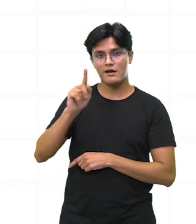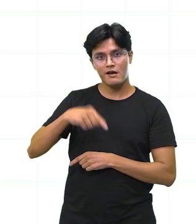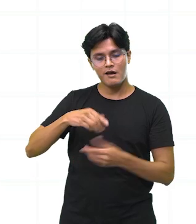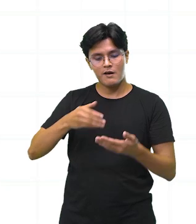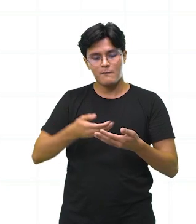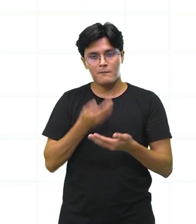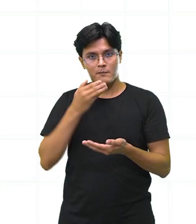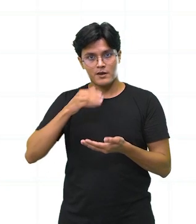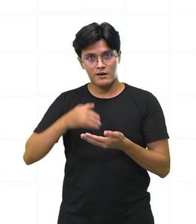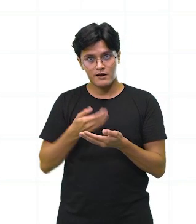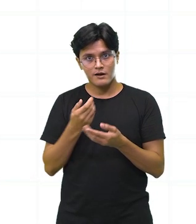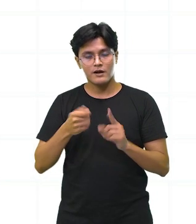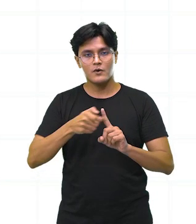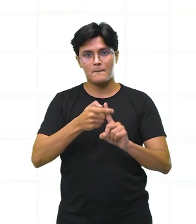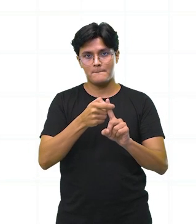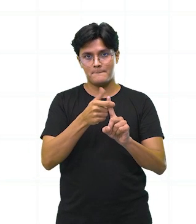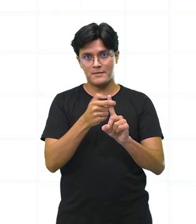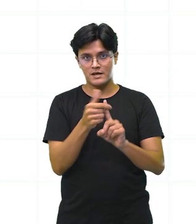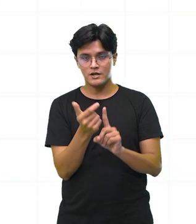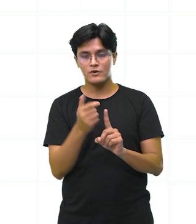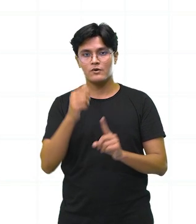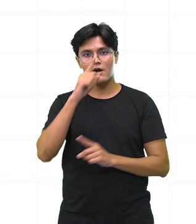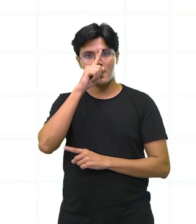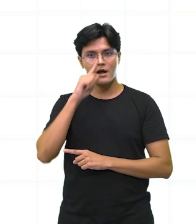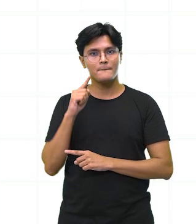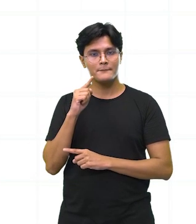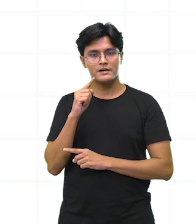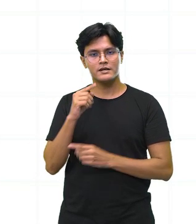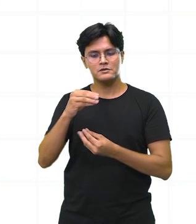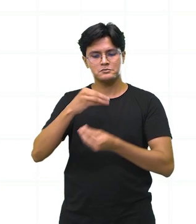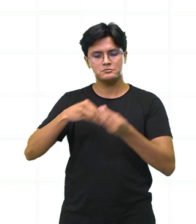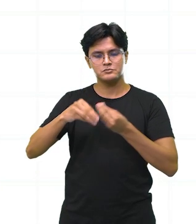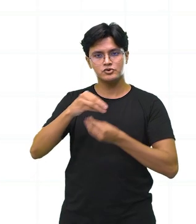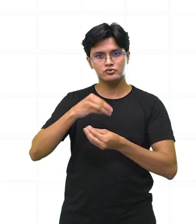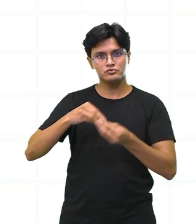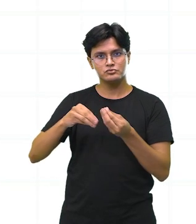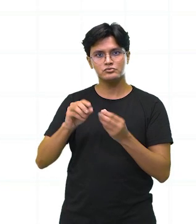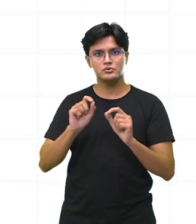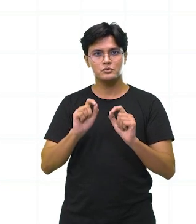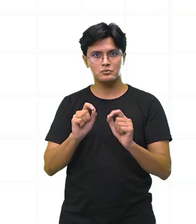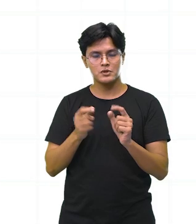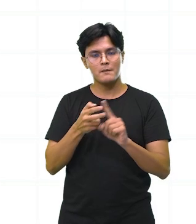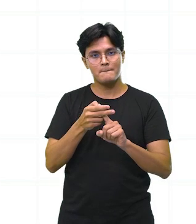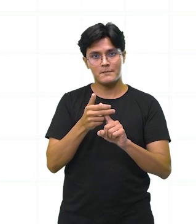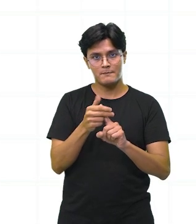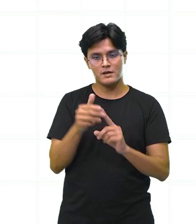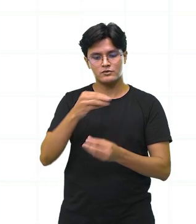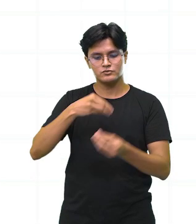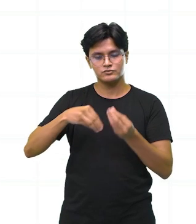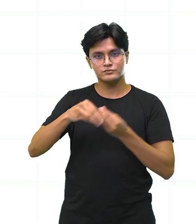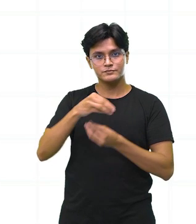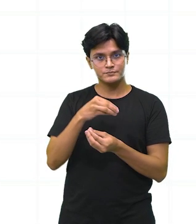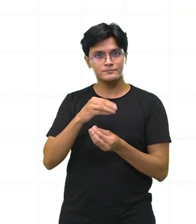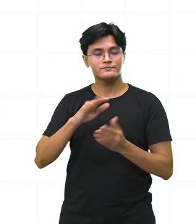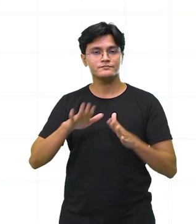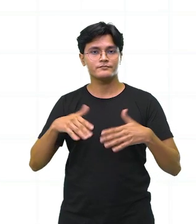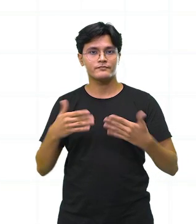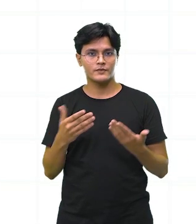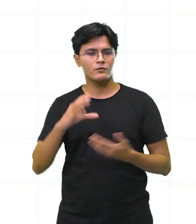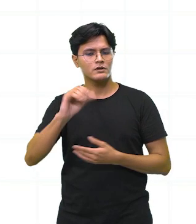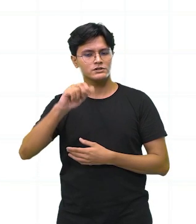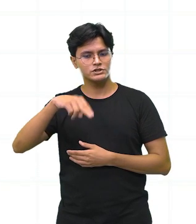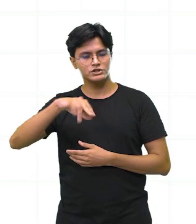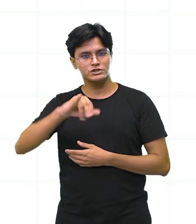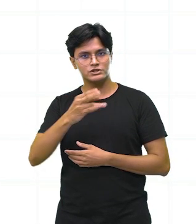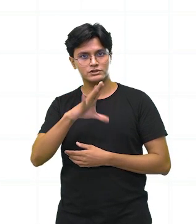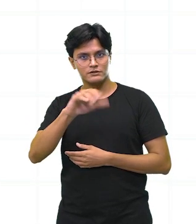tritur e tal e faz tipo uma um um mingal ali né de de de milho então aí eu chamo canjica também